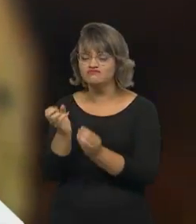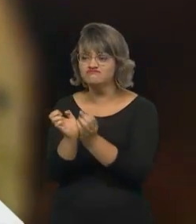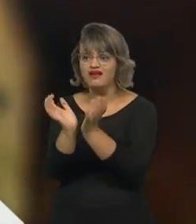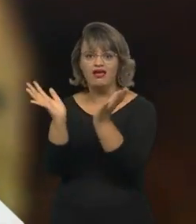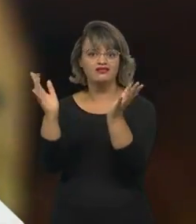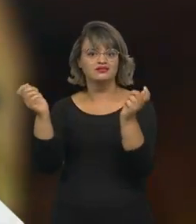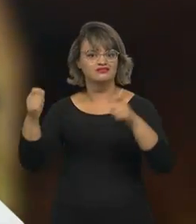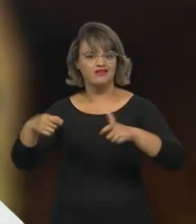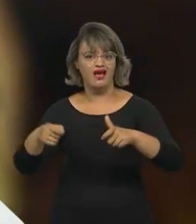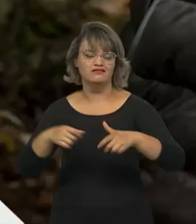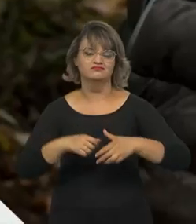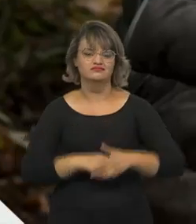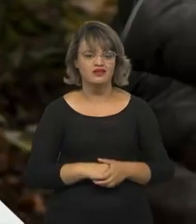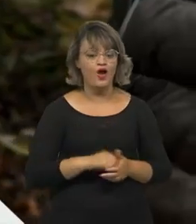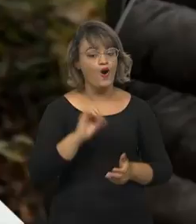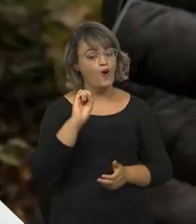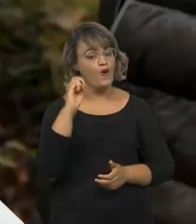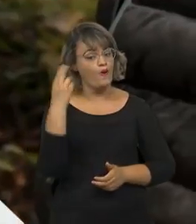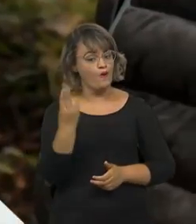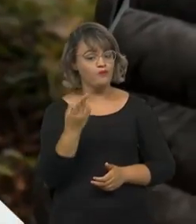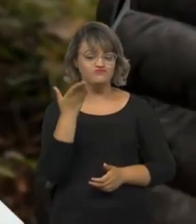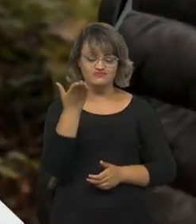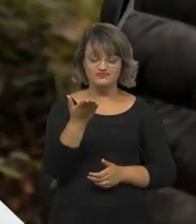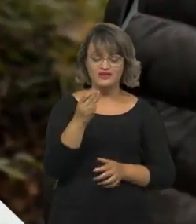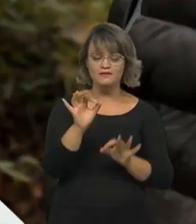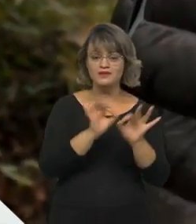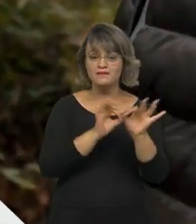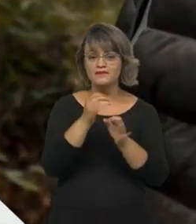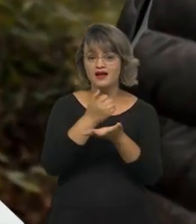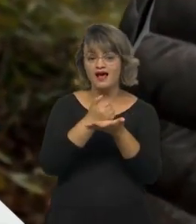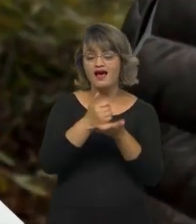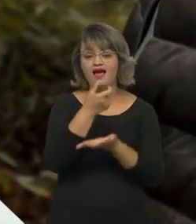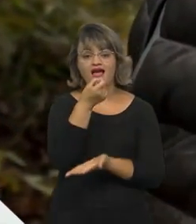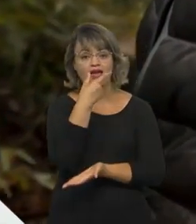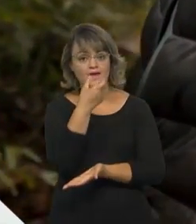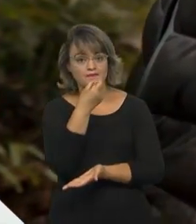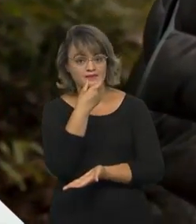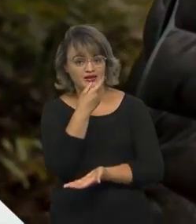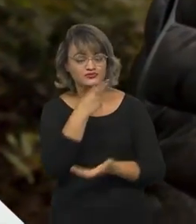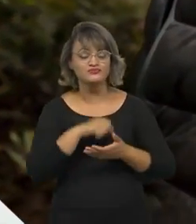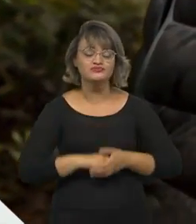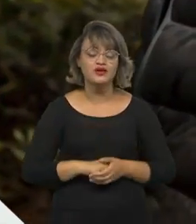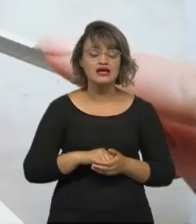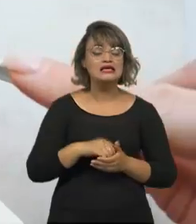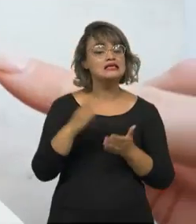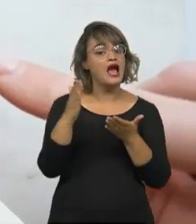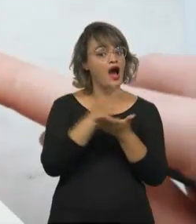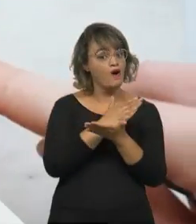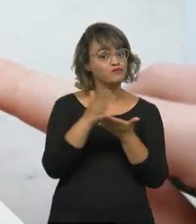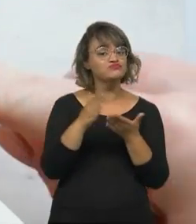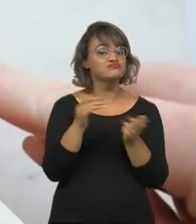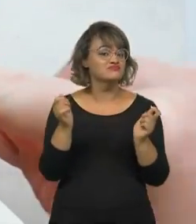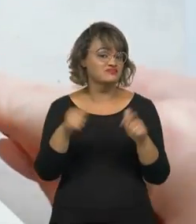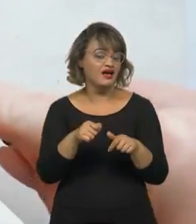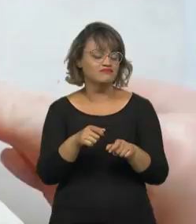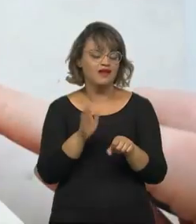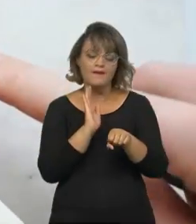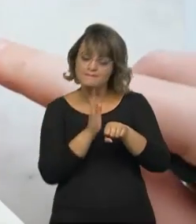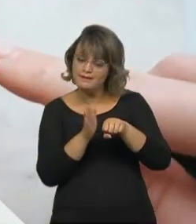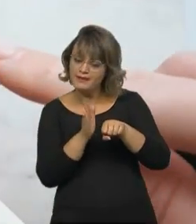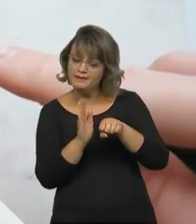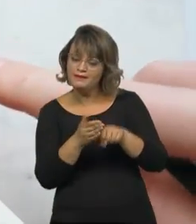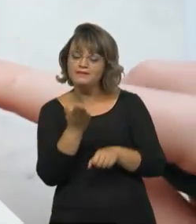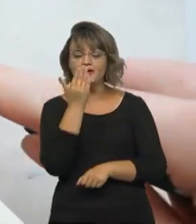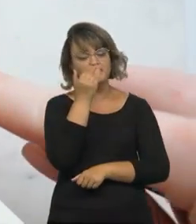das plantas, por exemplo. Podem ser aplicados na medicina, no desenvolvimento de medicamentos e, mais do que isso, algumas